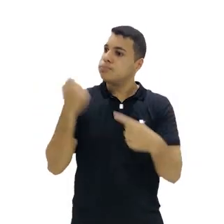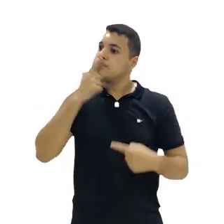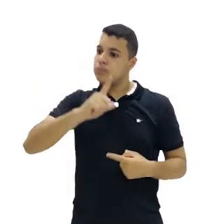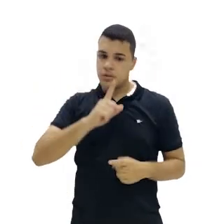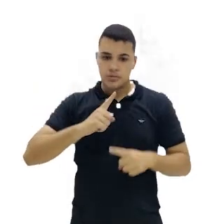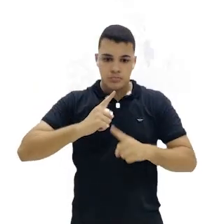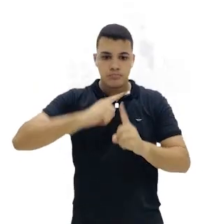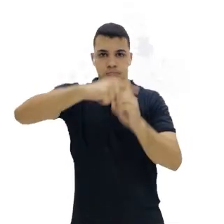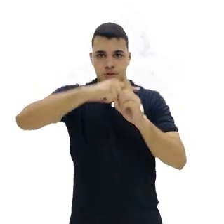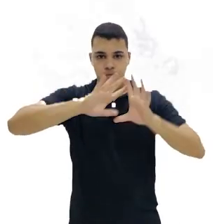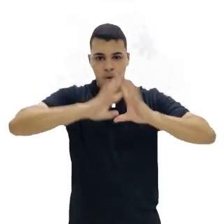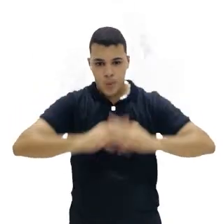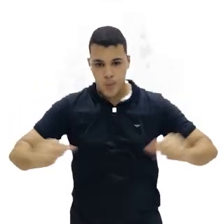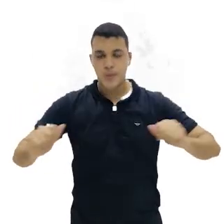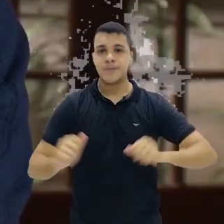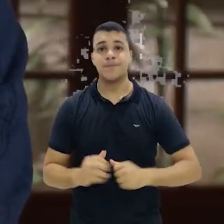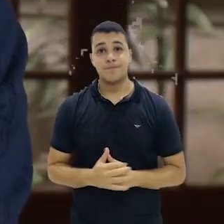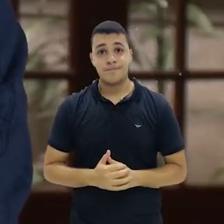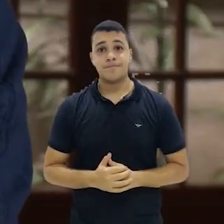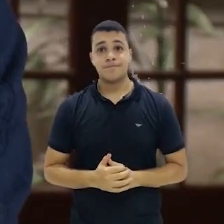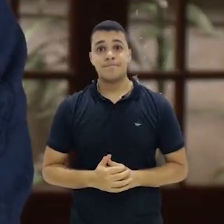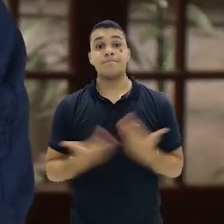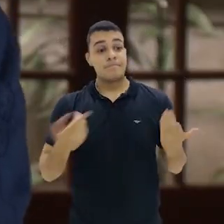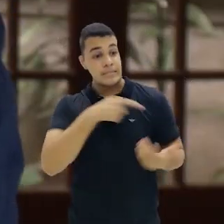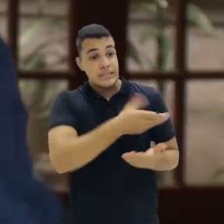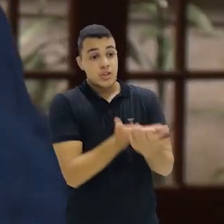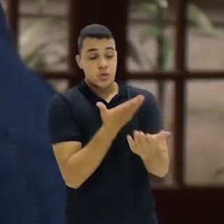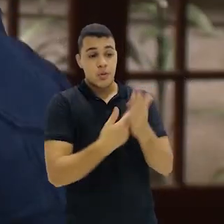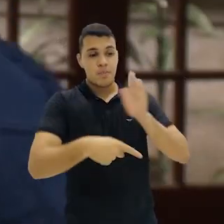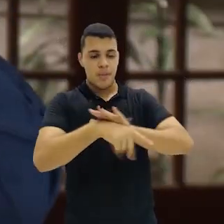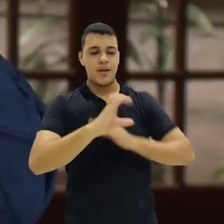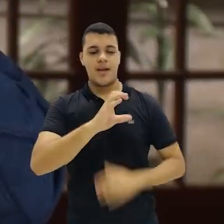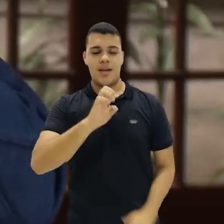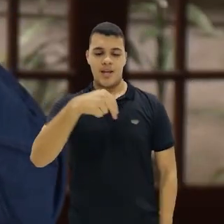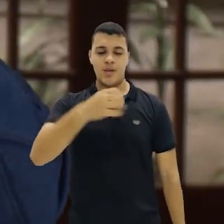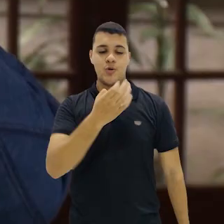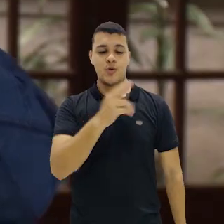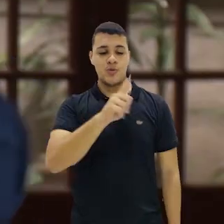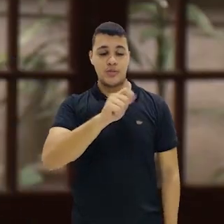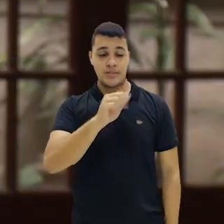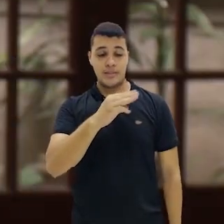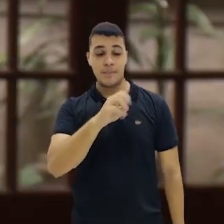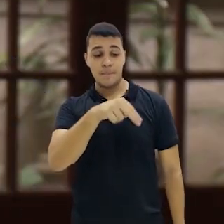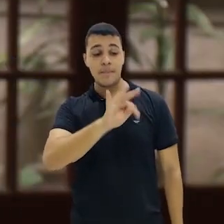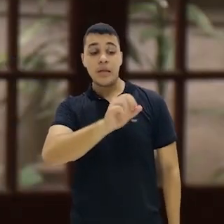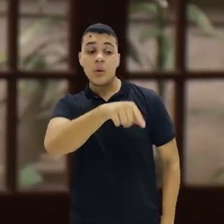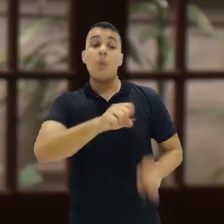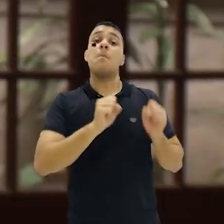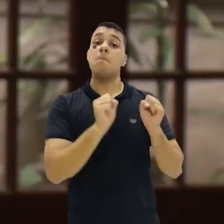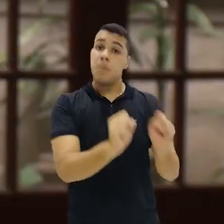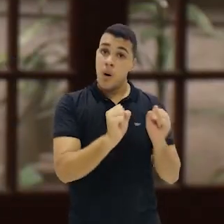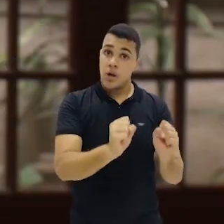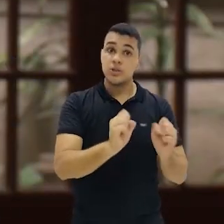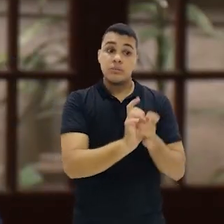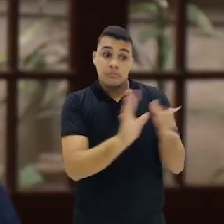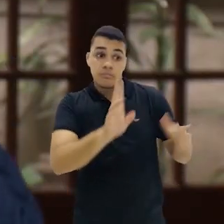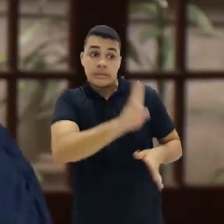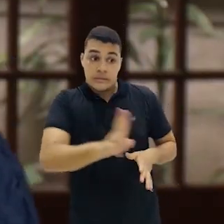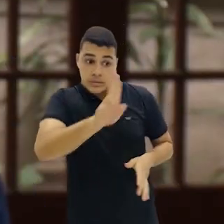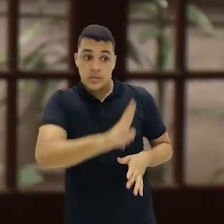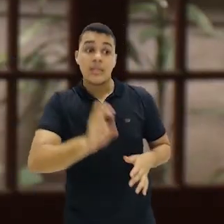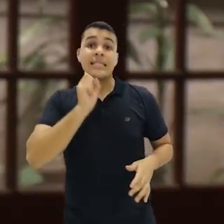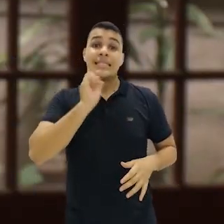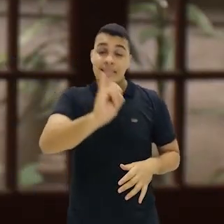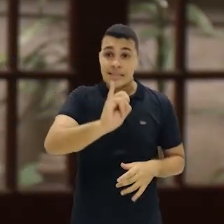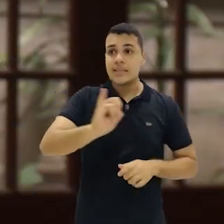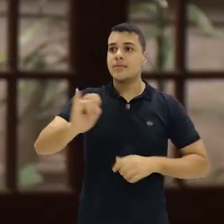cruzamento ou crossover, eles só podem ser feitos para situações que são recorrentes, por exemplo,